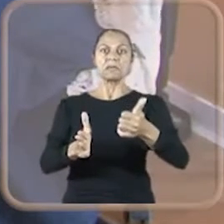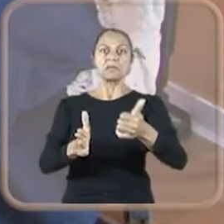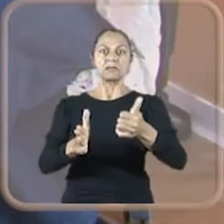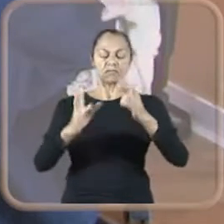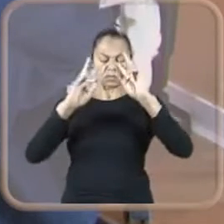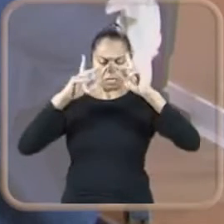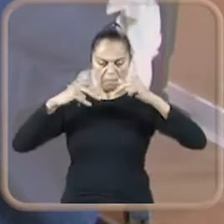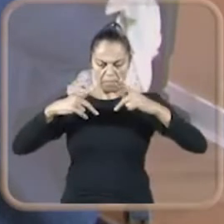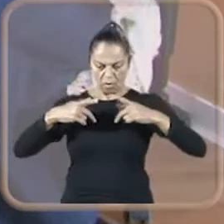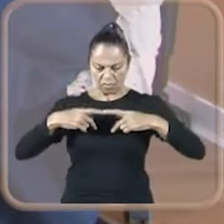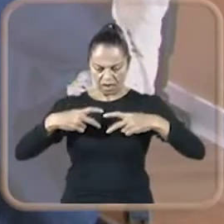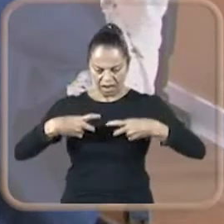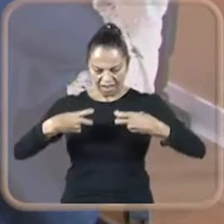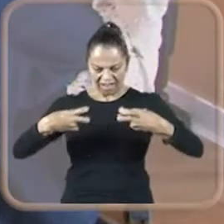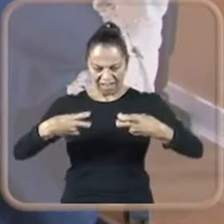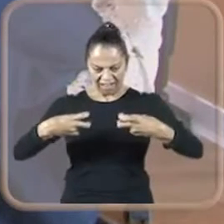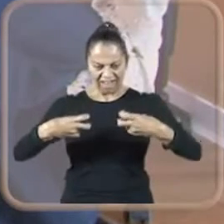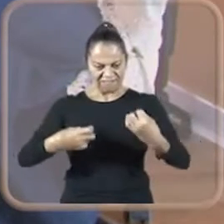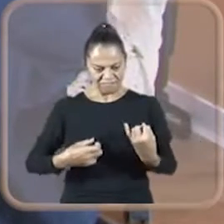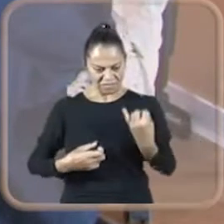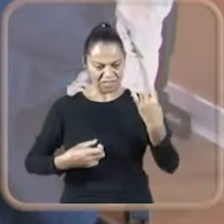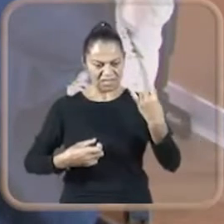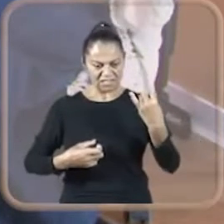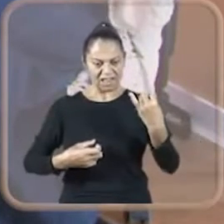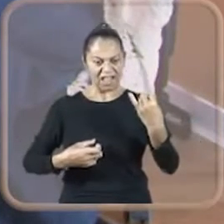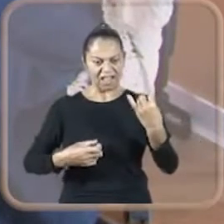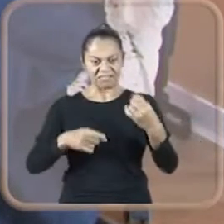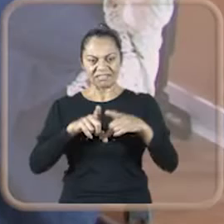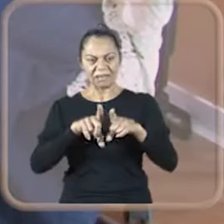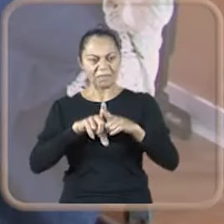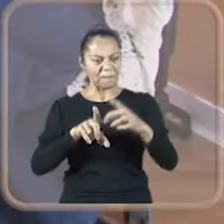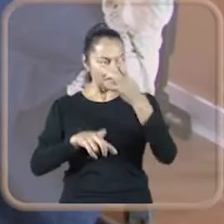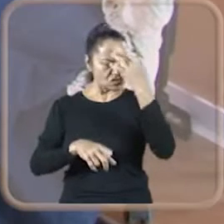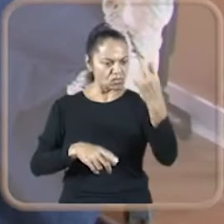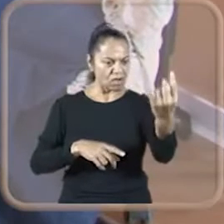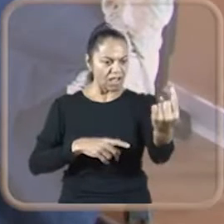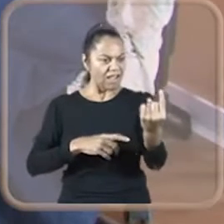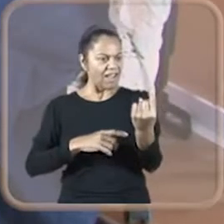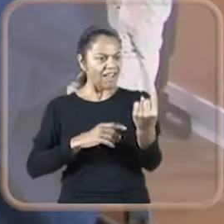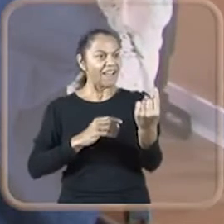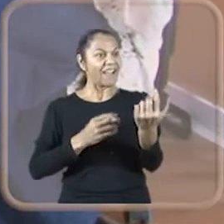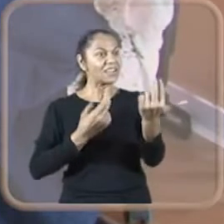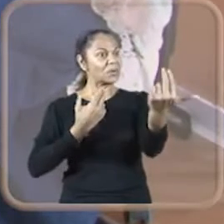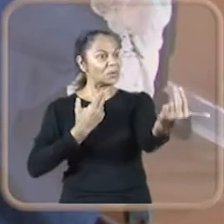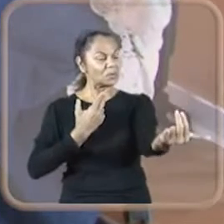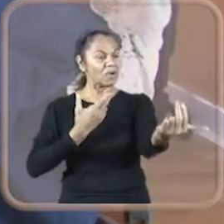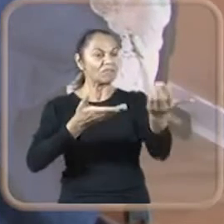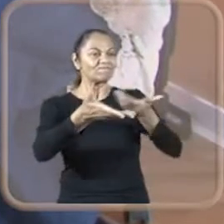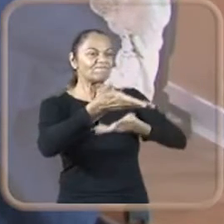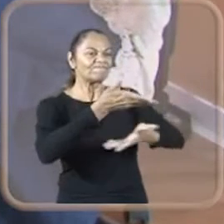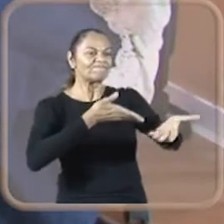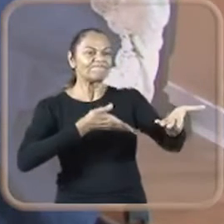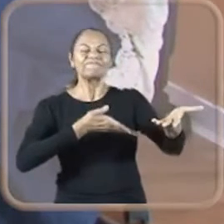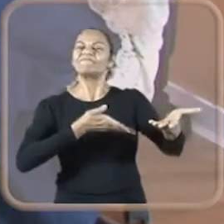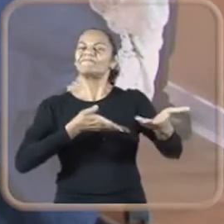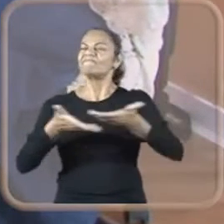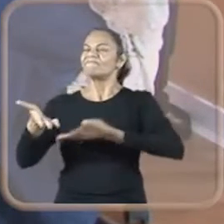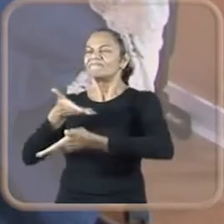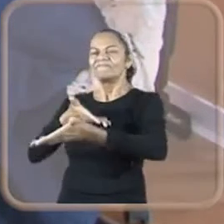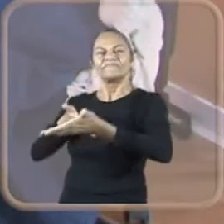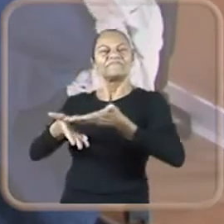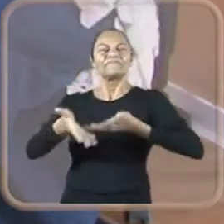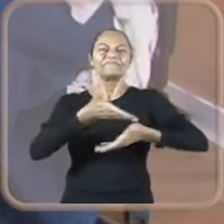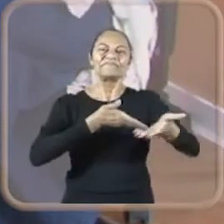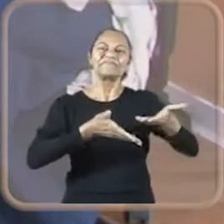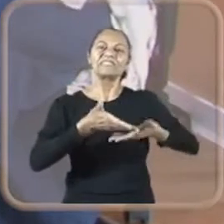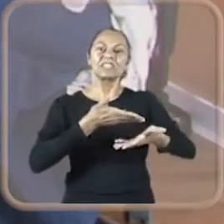se reconhece, você reconhece que a sua história tem importância, você reconhece a história do outro também, a sua autoestima retorna, né? Porque